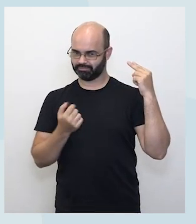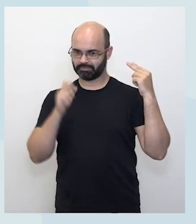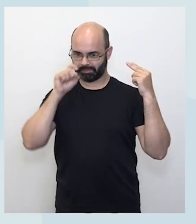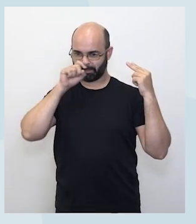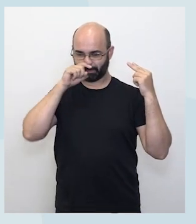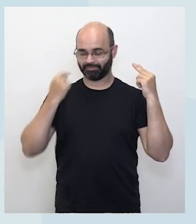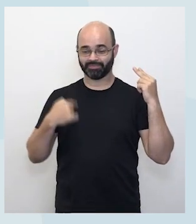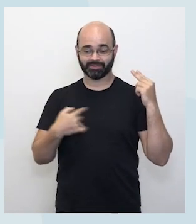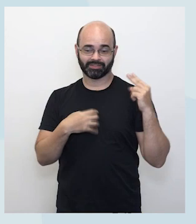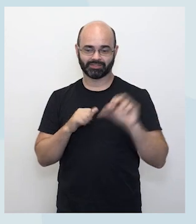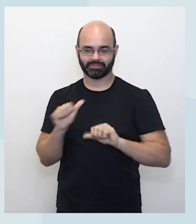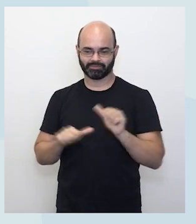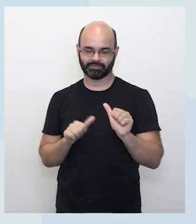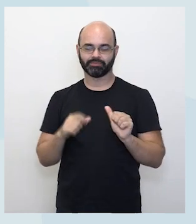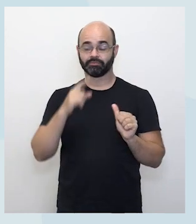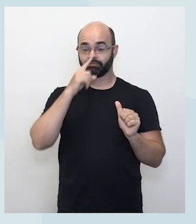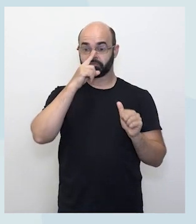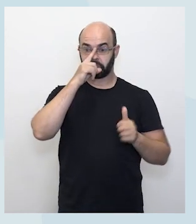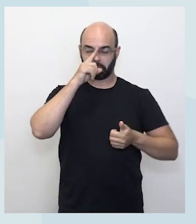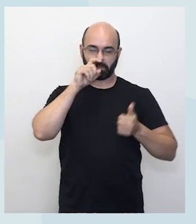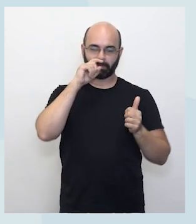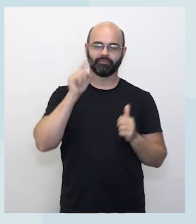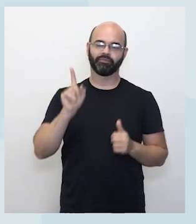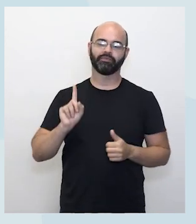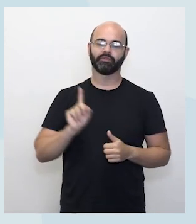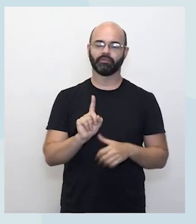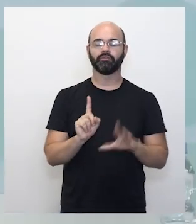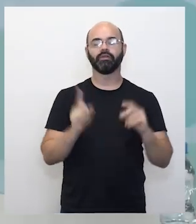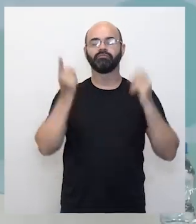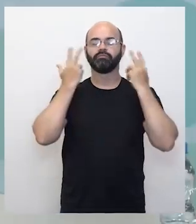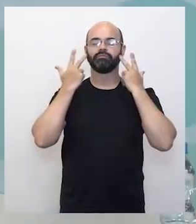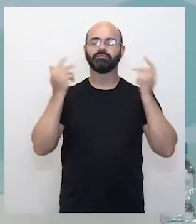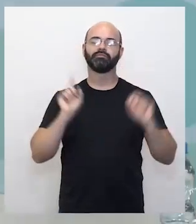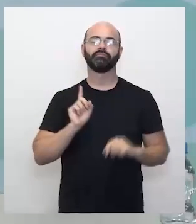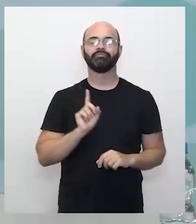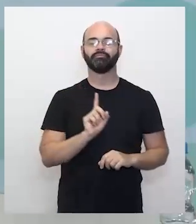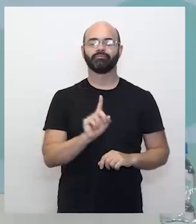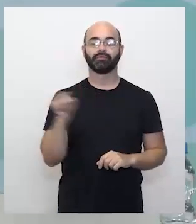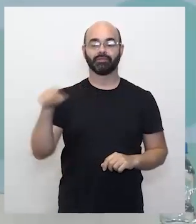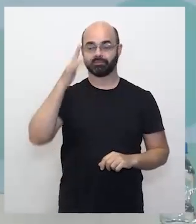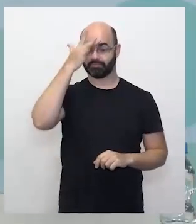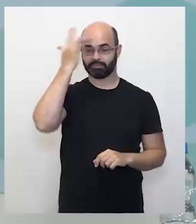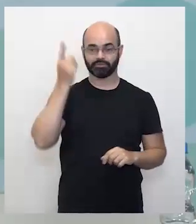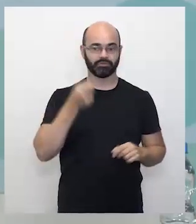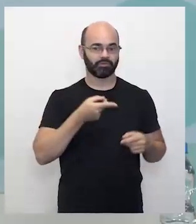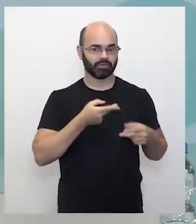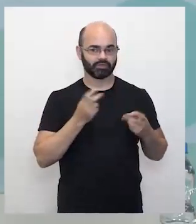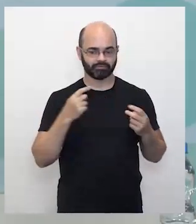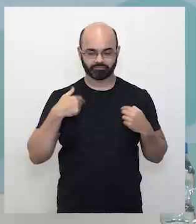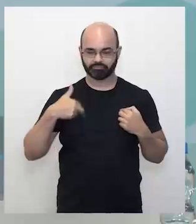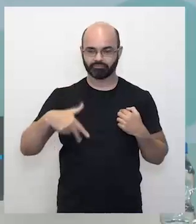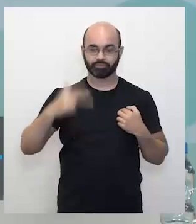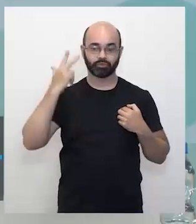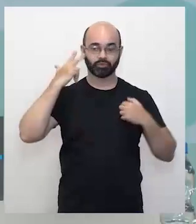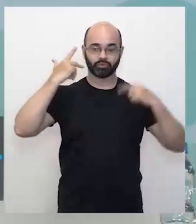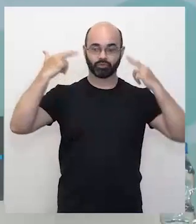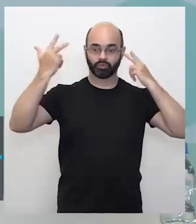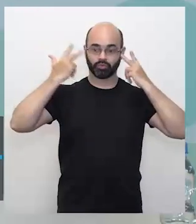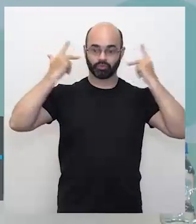pessoas não te vejam mais como estranhos e comecem a agir naturalmente. E a partir de você estar lá dentro e as pessoas estarem